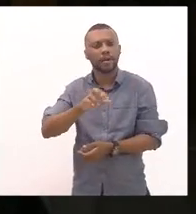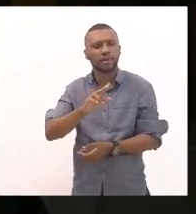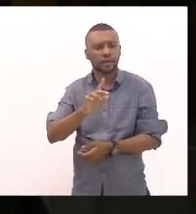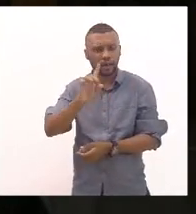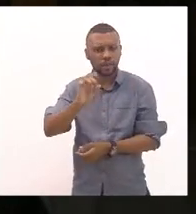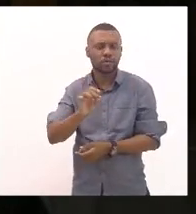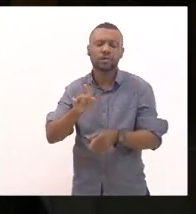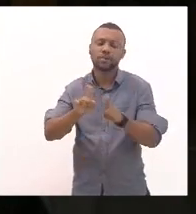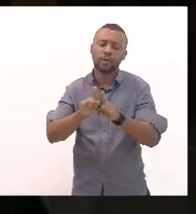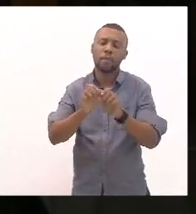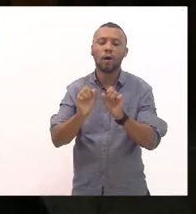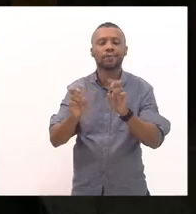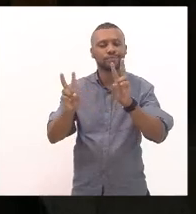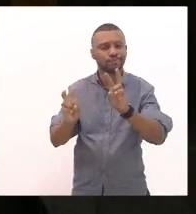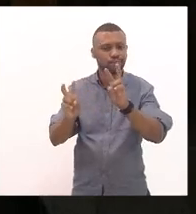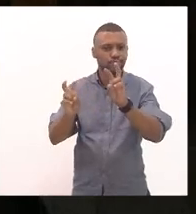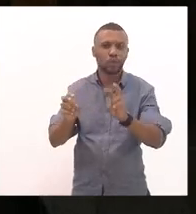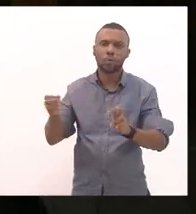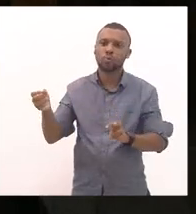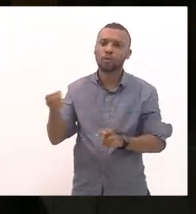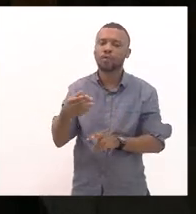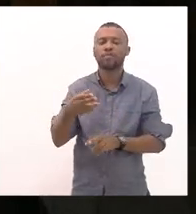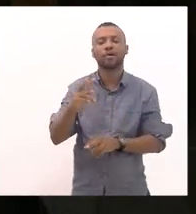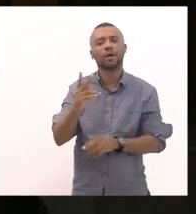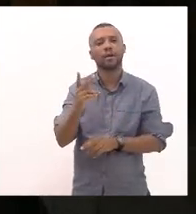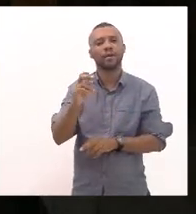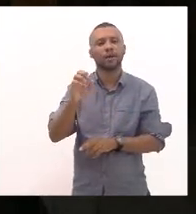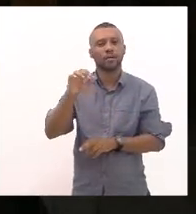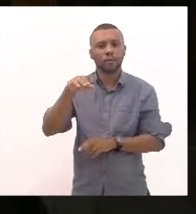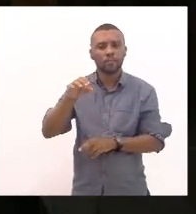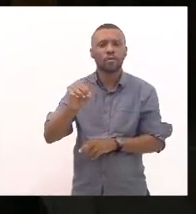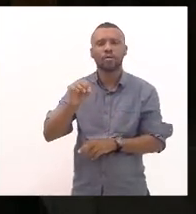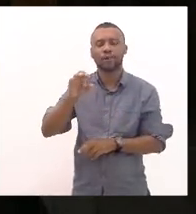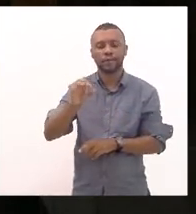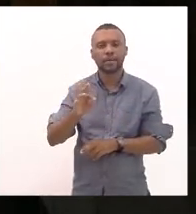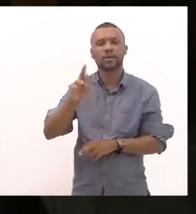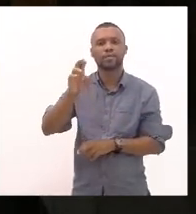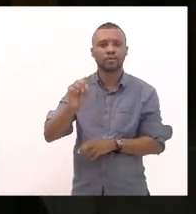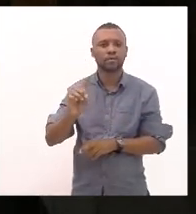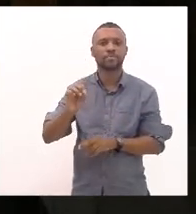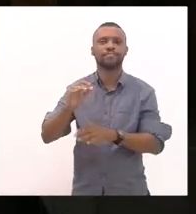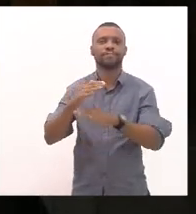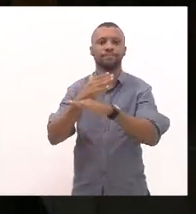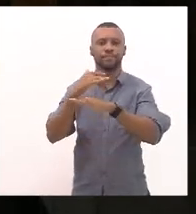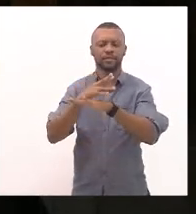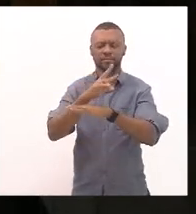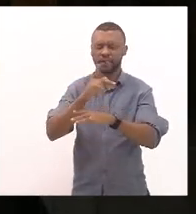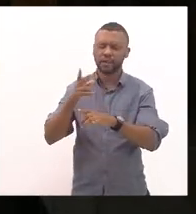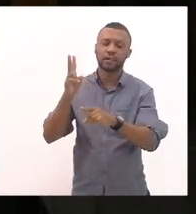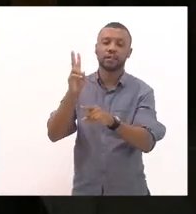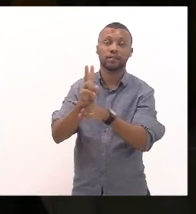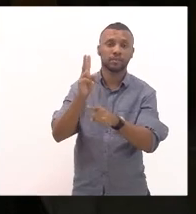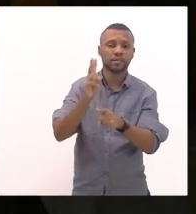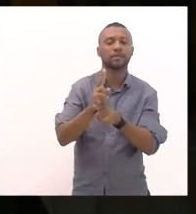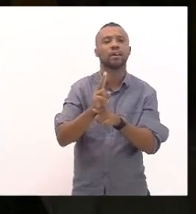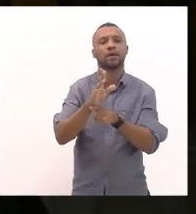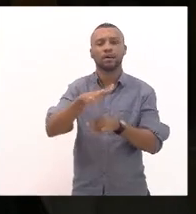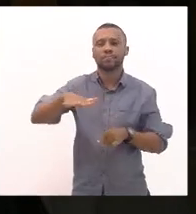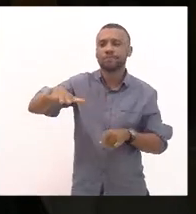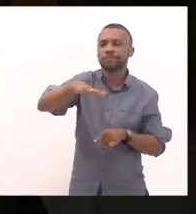também de citar o novo Hemocentro da cidade o que vai atender regionalmente